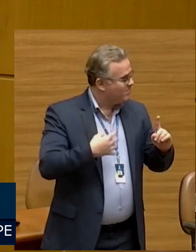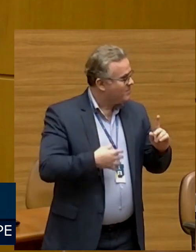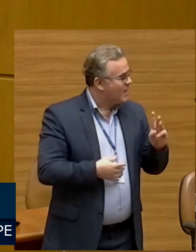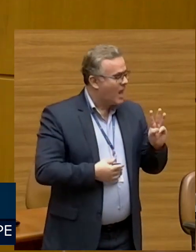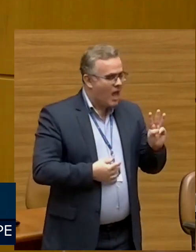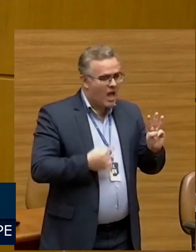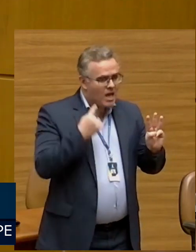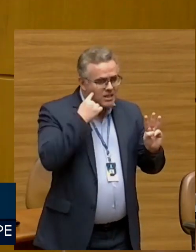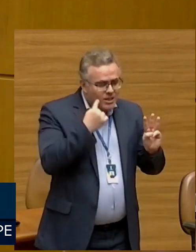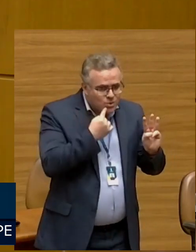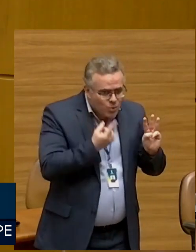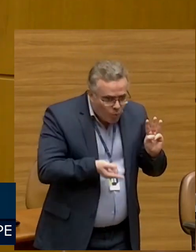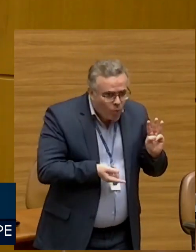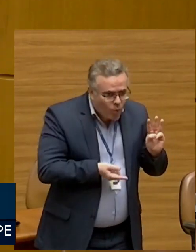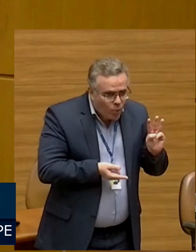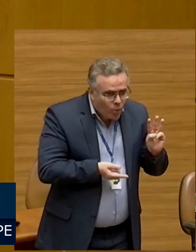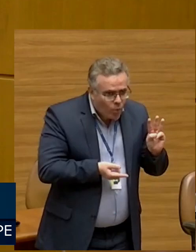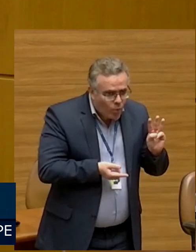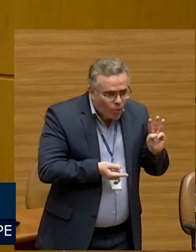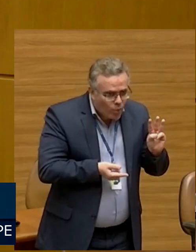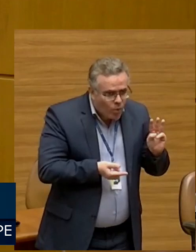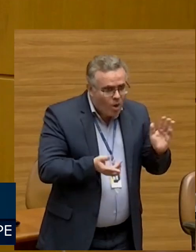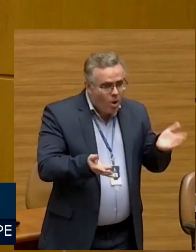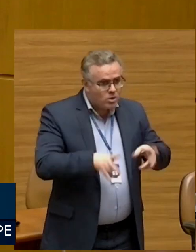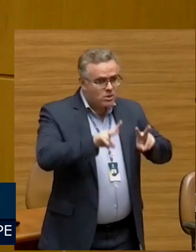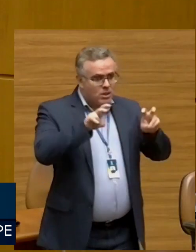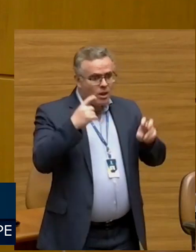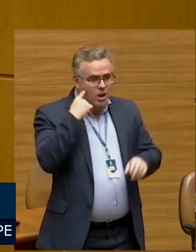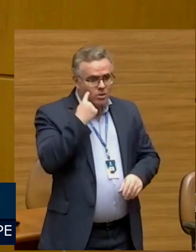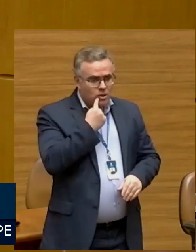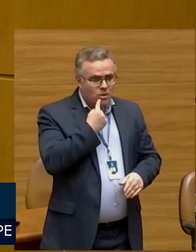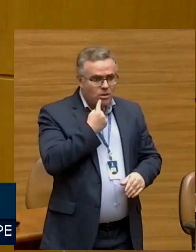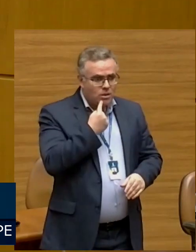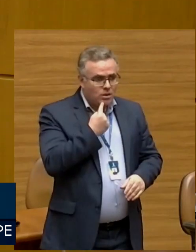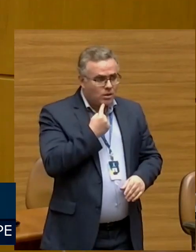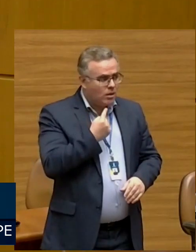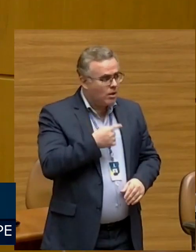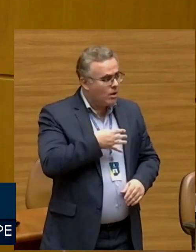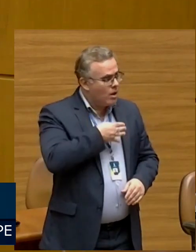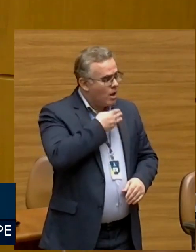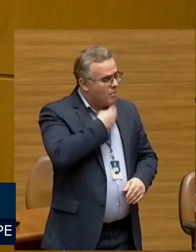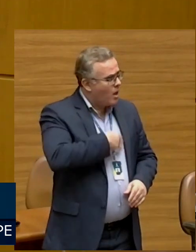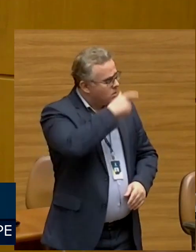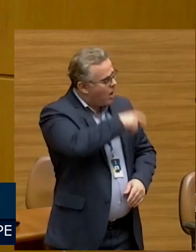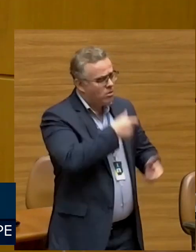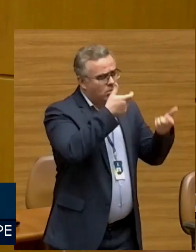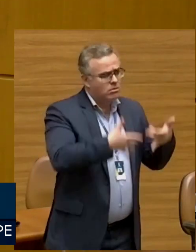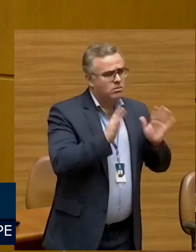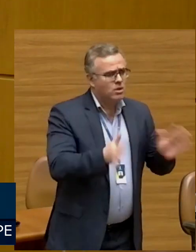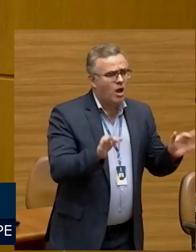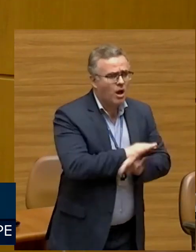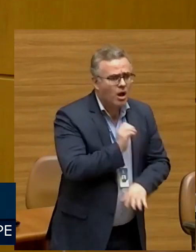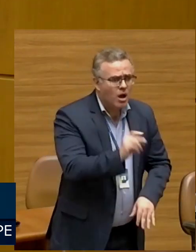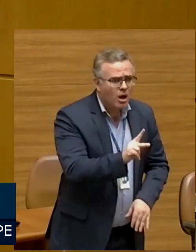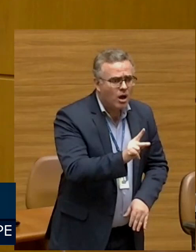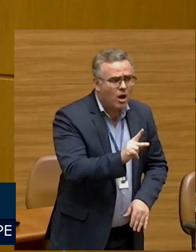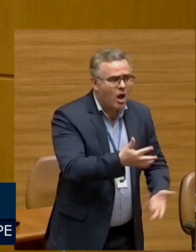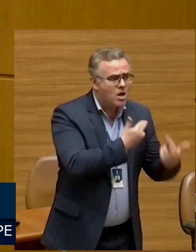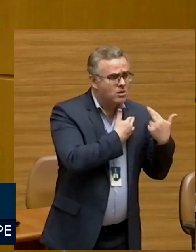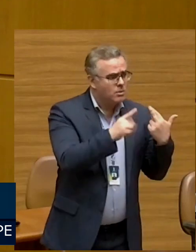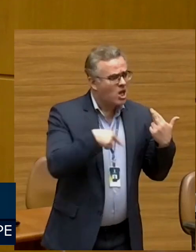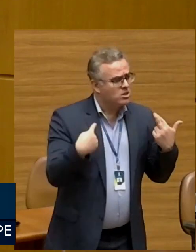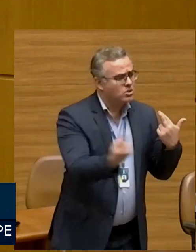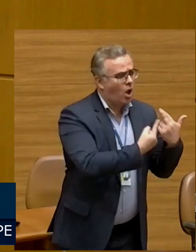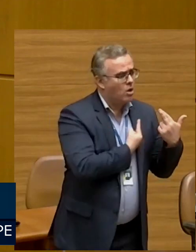pessoas surdas. Nós estamos falando sobre surdez e estamos aqui, como o Matheus muito bem colocou, é um dever de todos